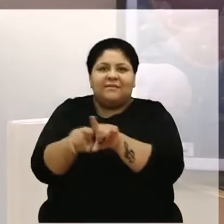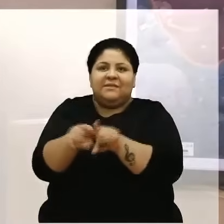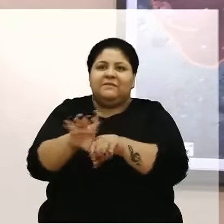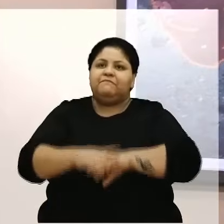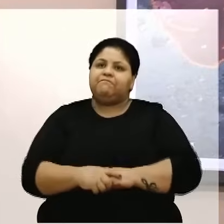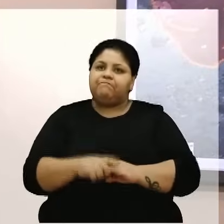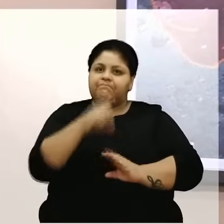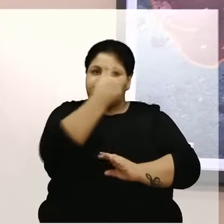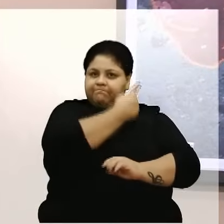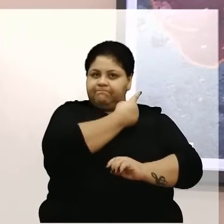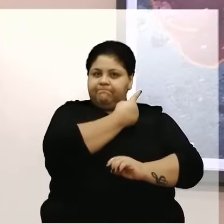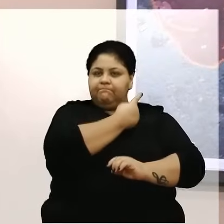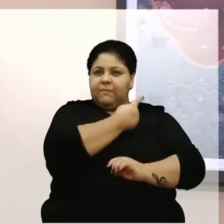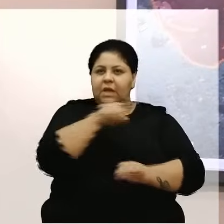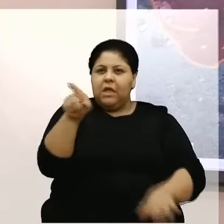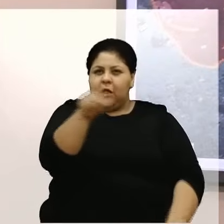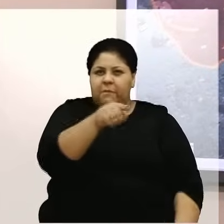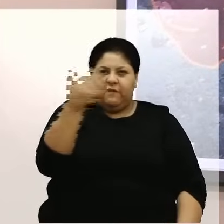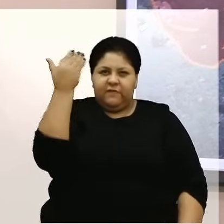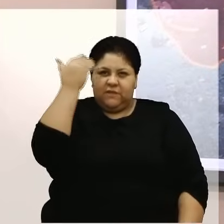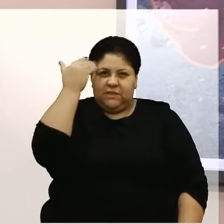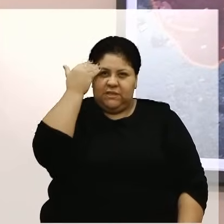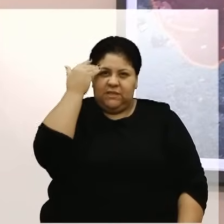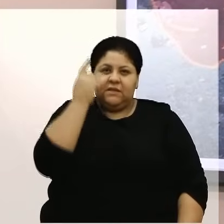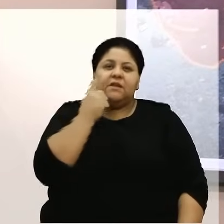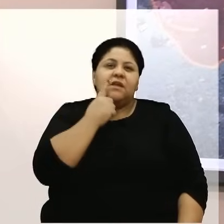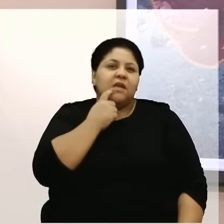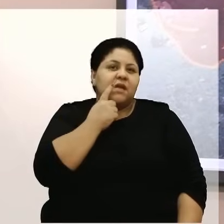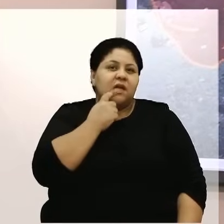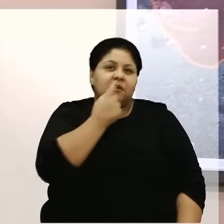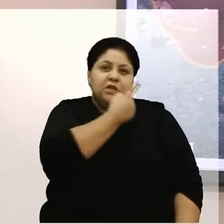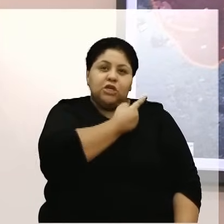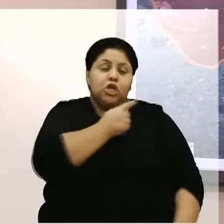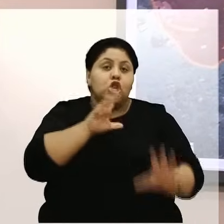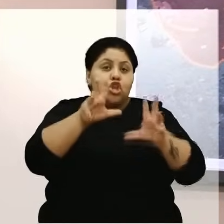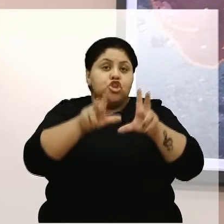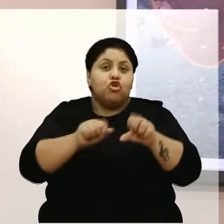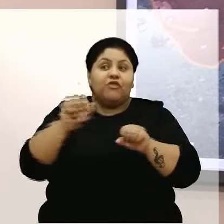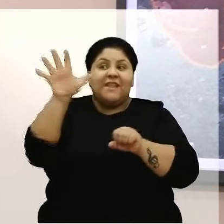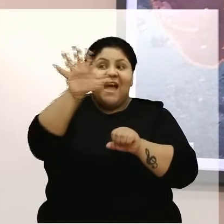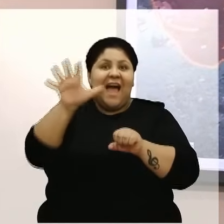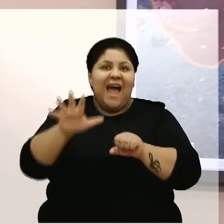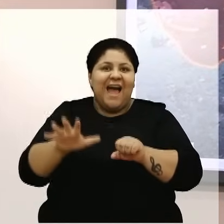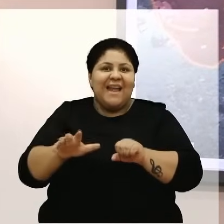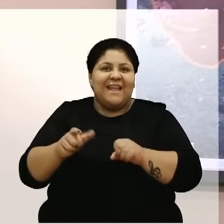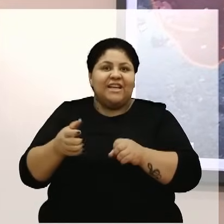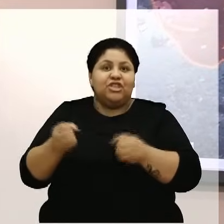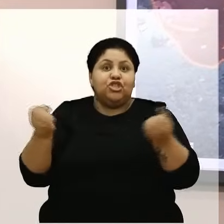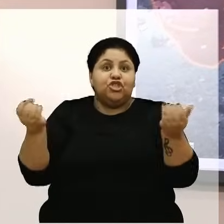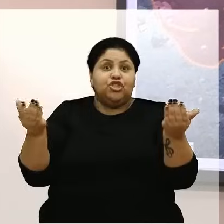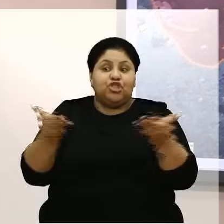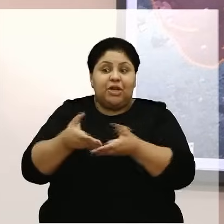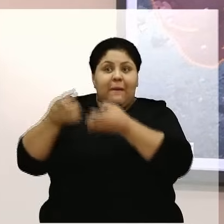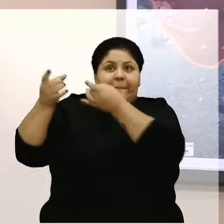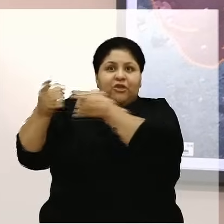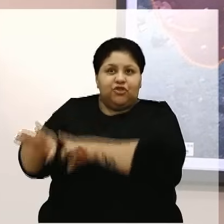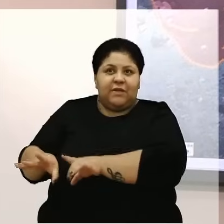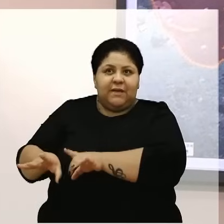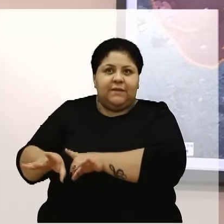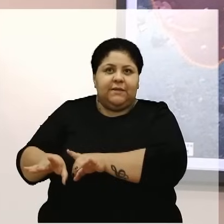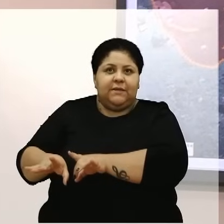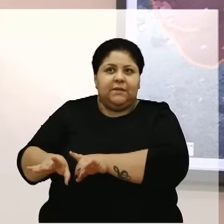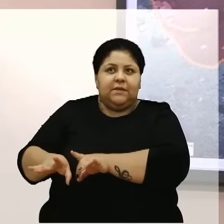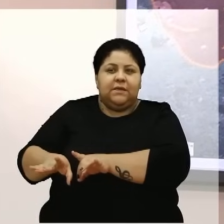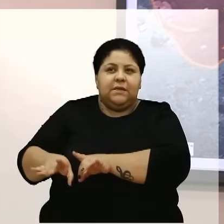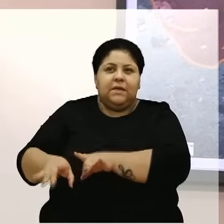Para vocês terem uma ideia, essa mancha em vermelho é toda a área que já está afetada. Todos os trechos em amarelo, que parece uma espinhazinha